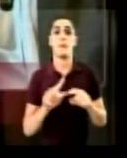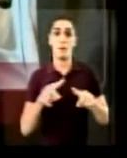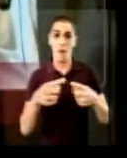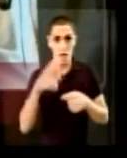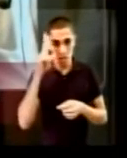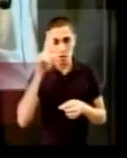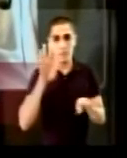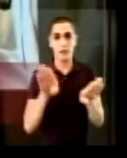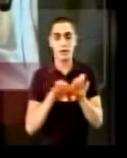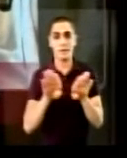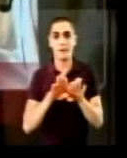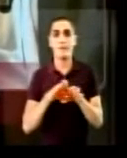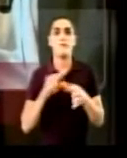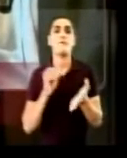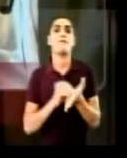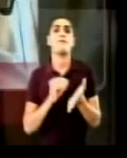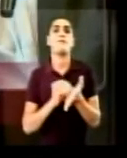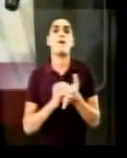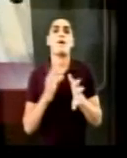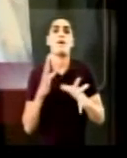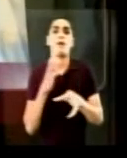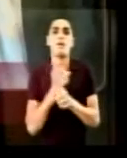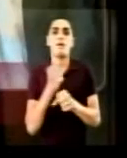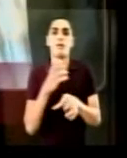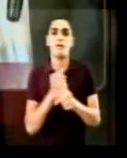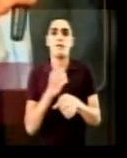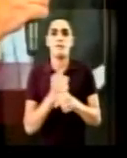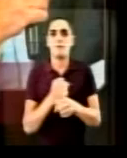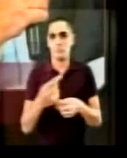casos aqui desta semana.